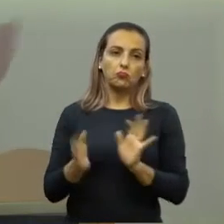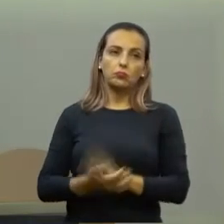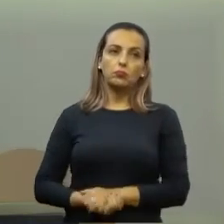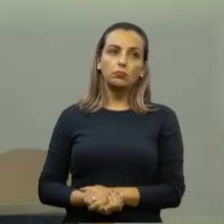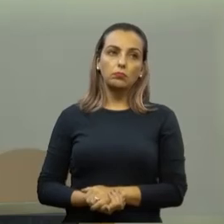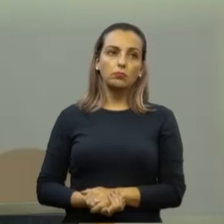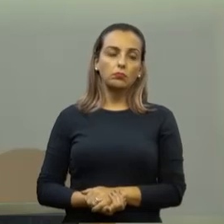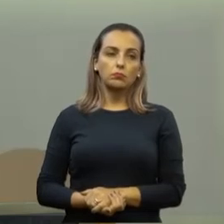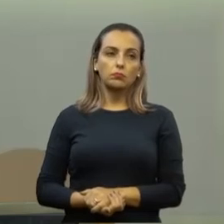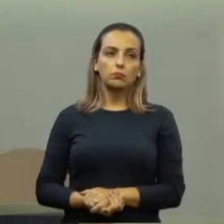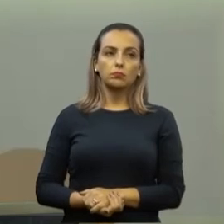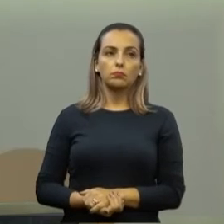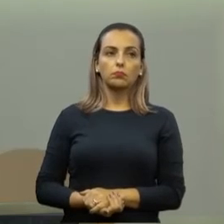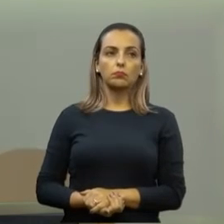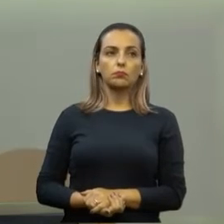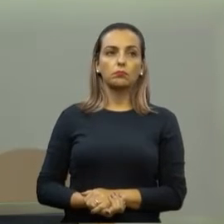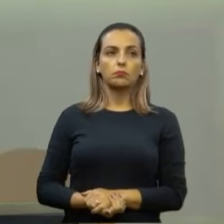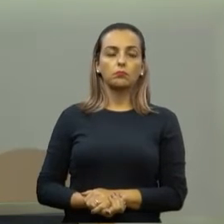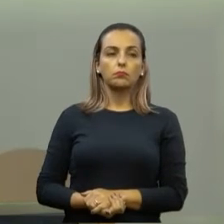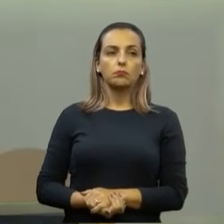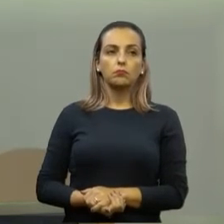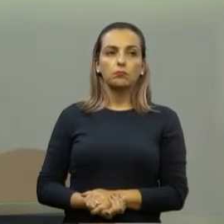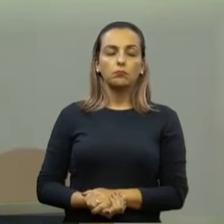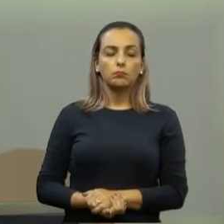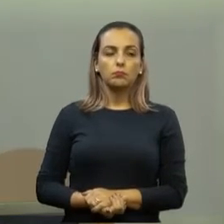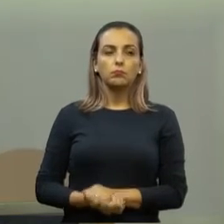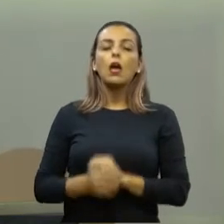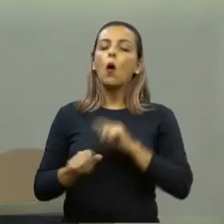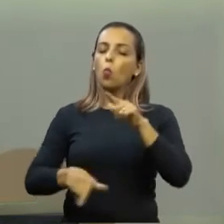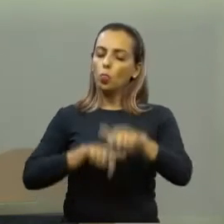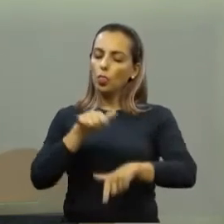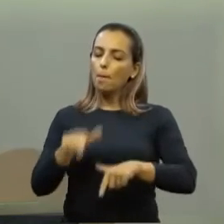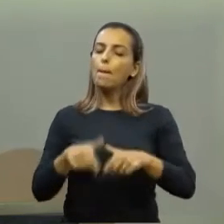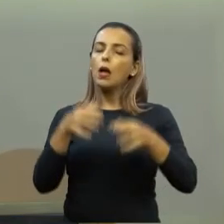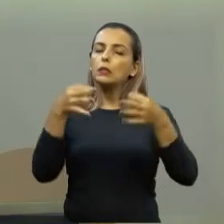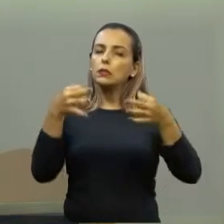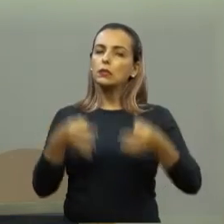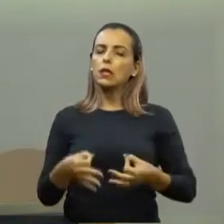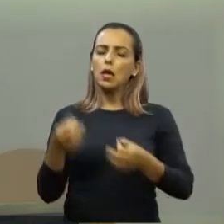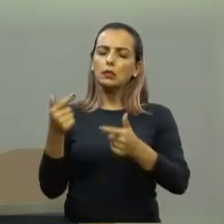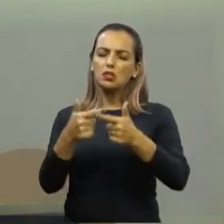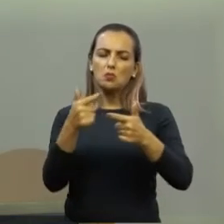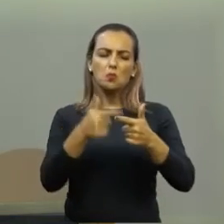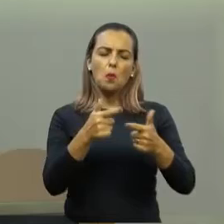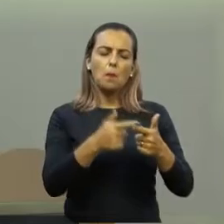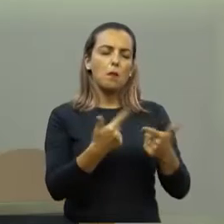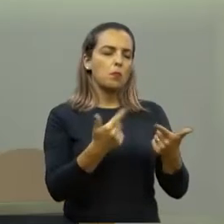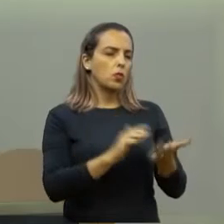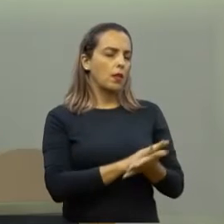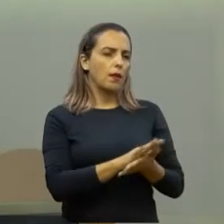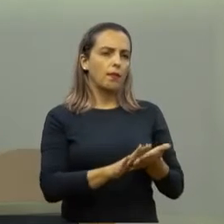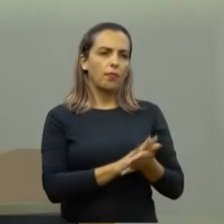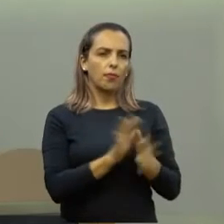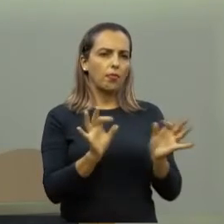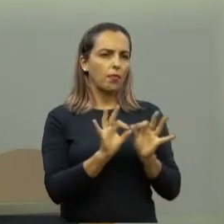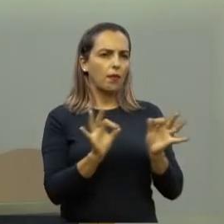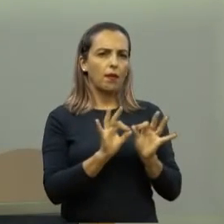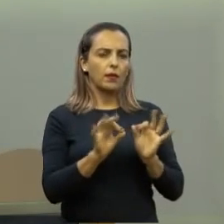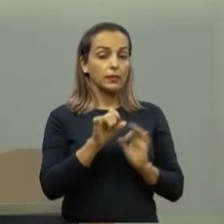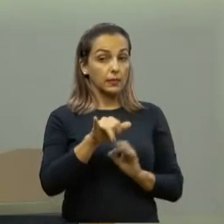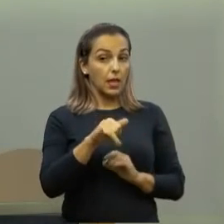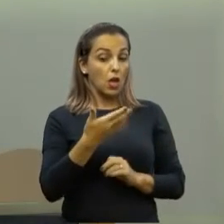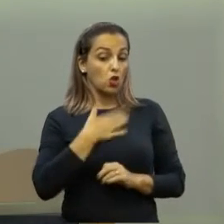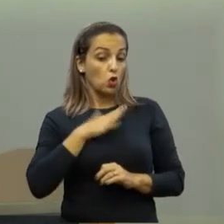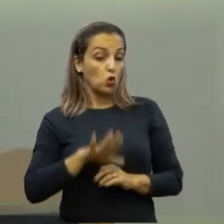entendeu eu não aqui não tem com a graça de Deus a gente trabalha certinho não temos problema com ninguém e que a gente vai cobrar o